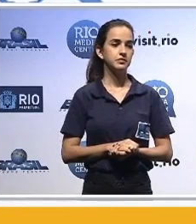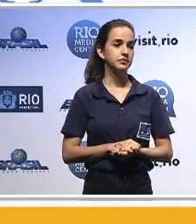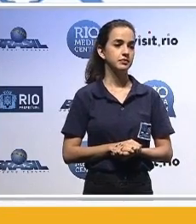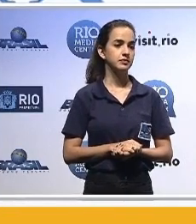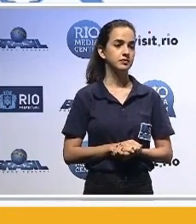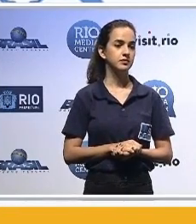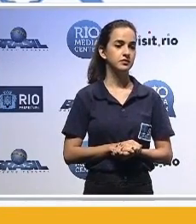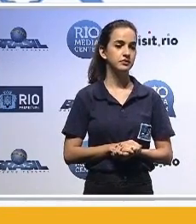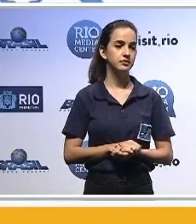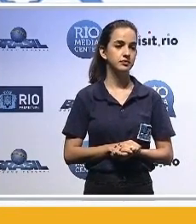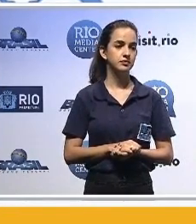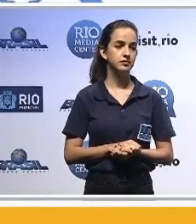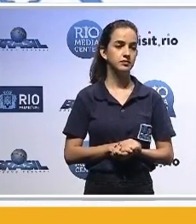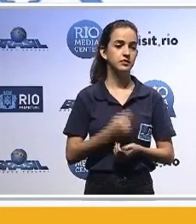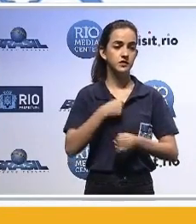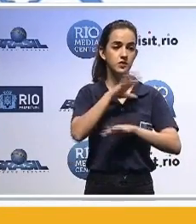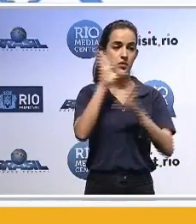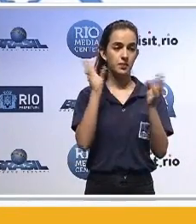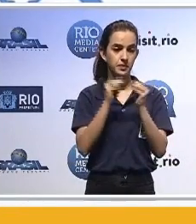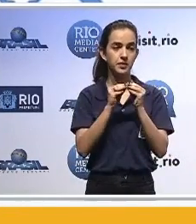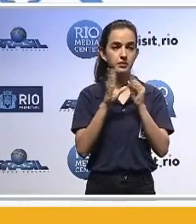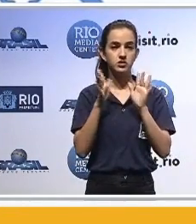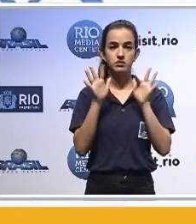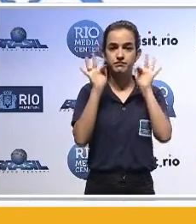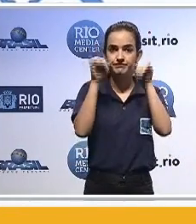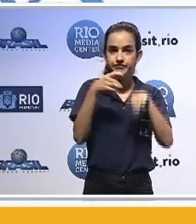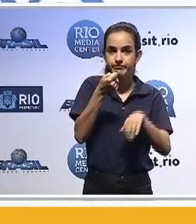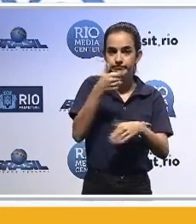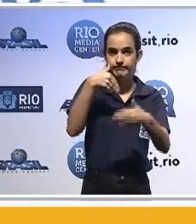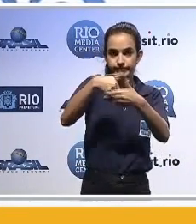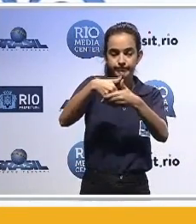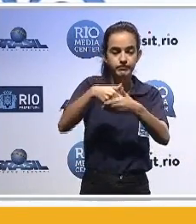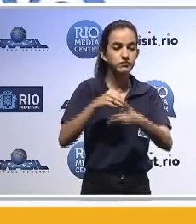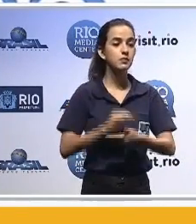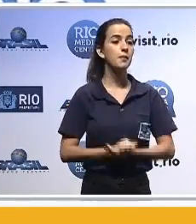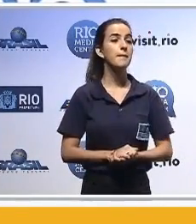para o fechamento pelo ministro. Mas, assim,